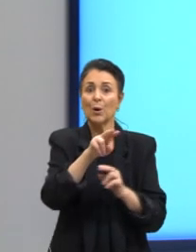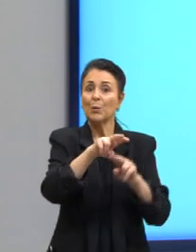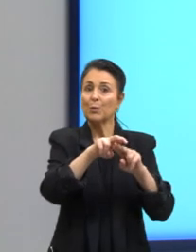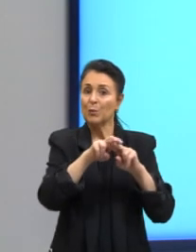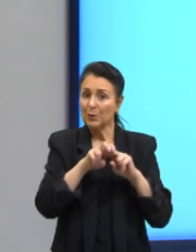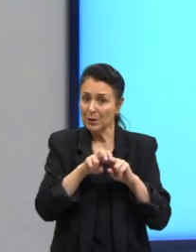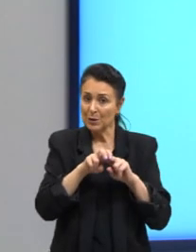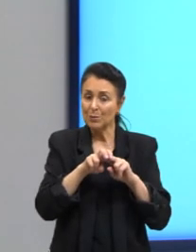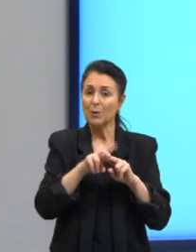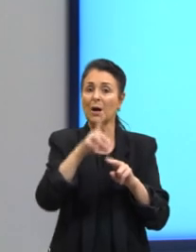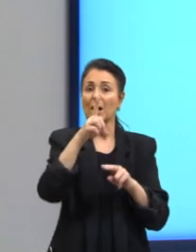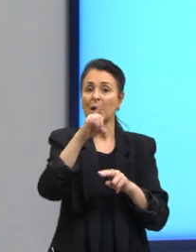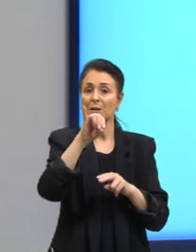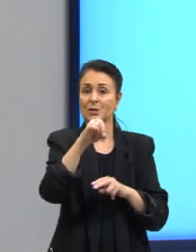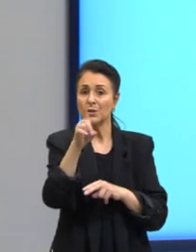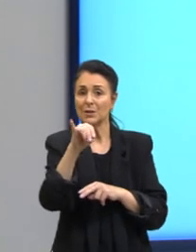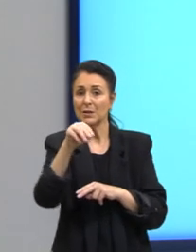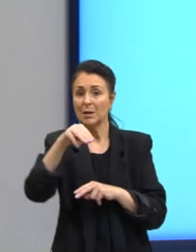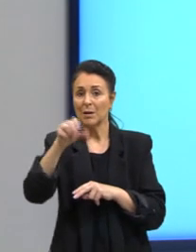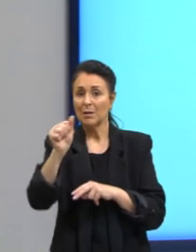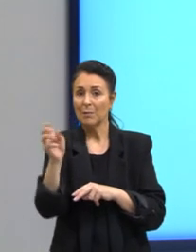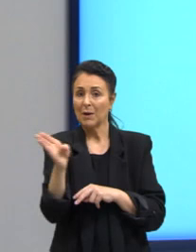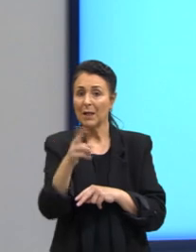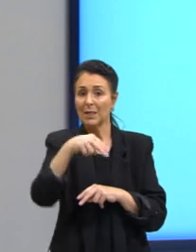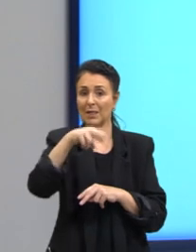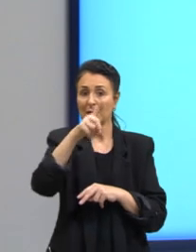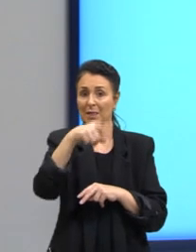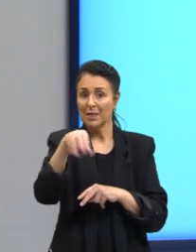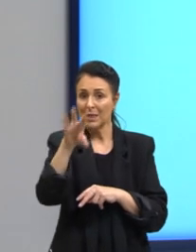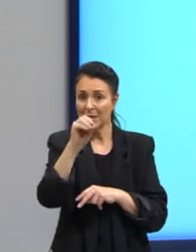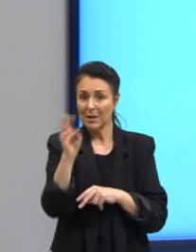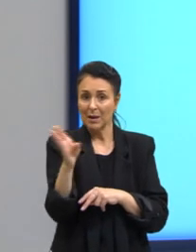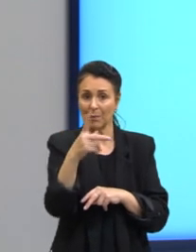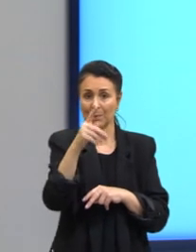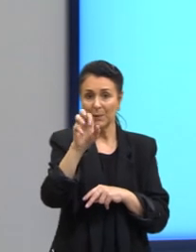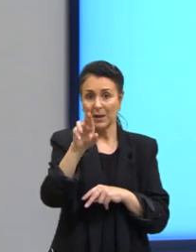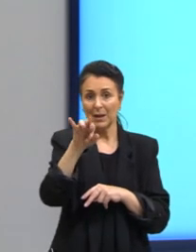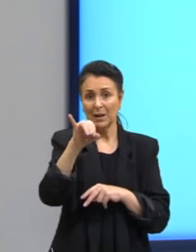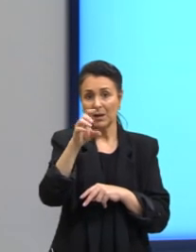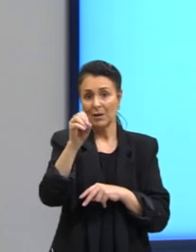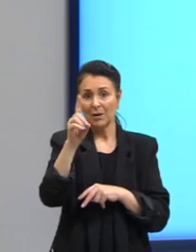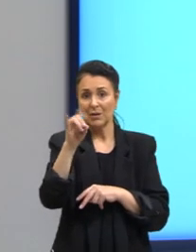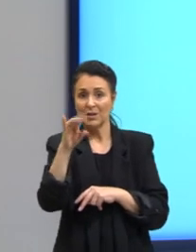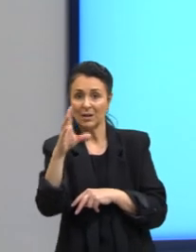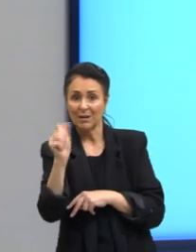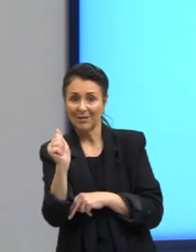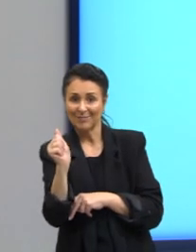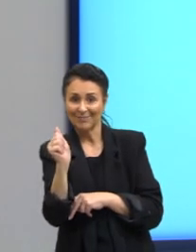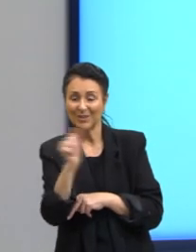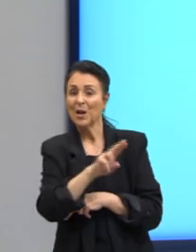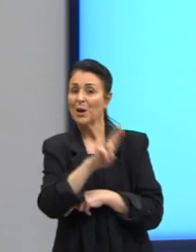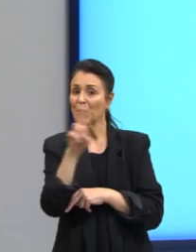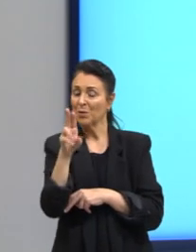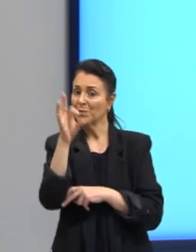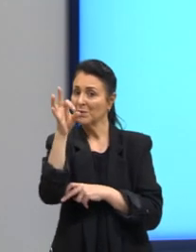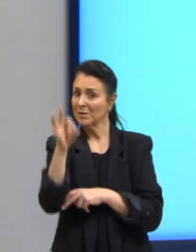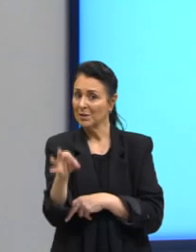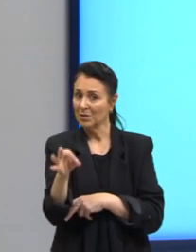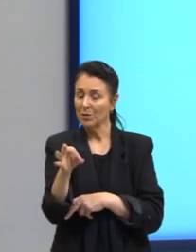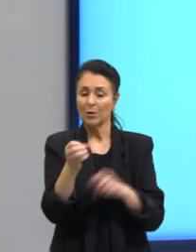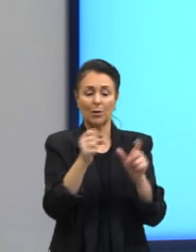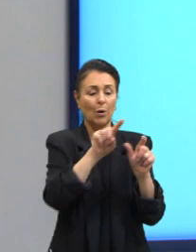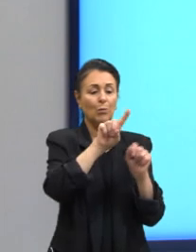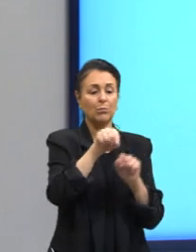número de dízima não-periódica só não só as dízimas geradas não só as dízimas